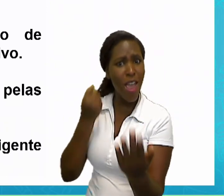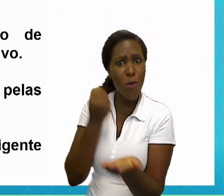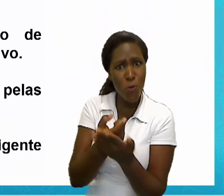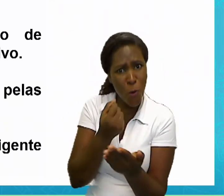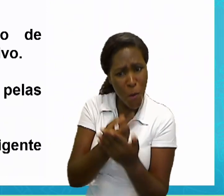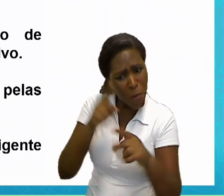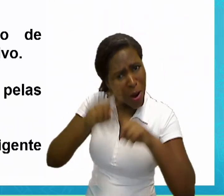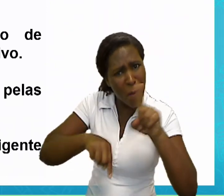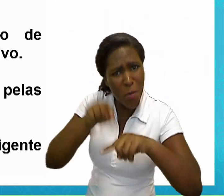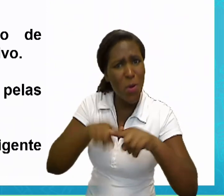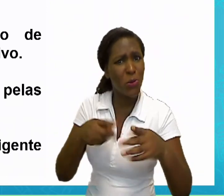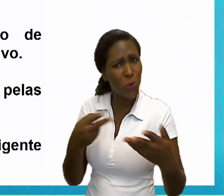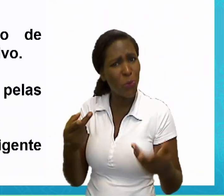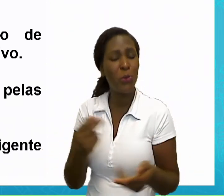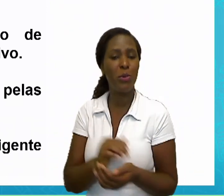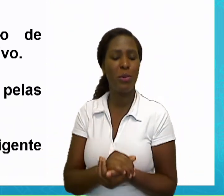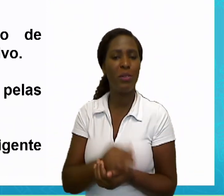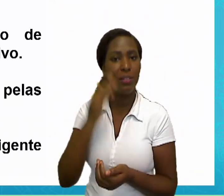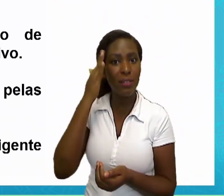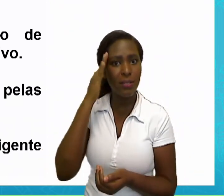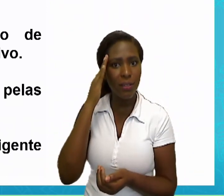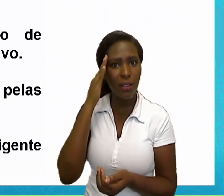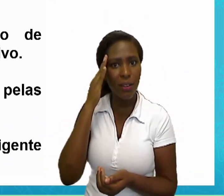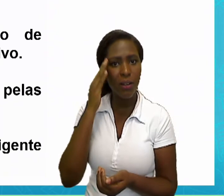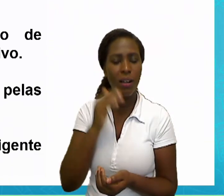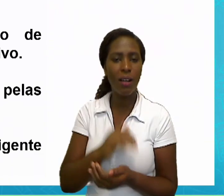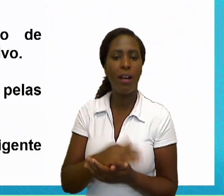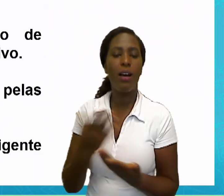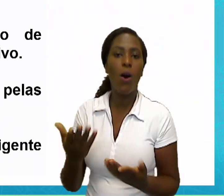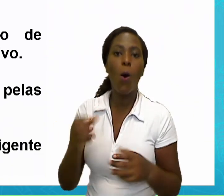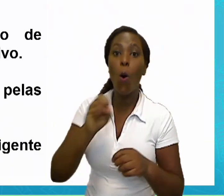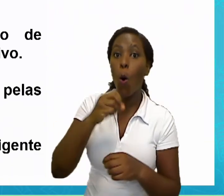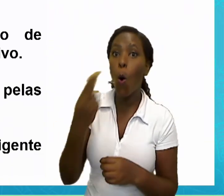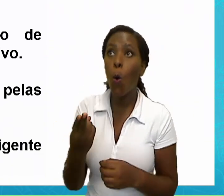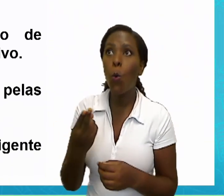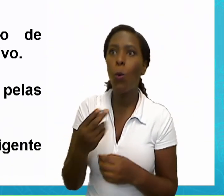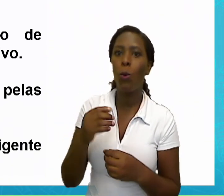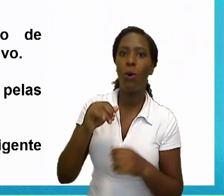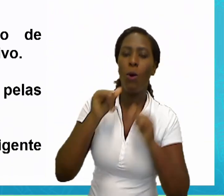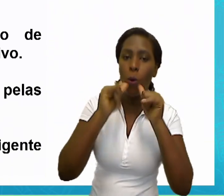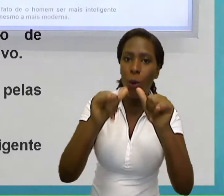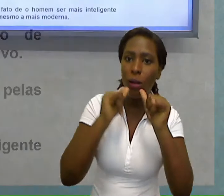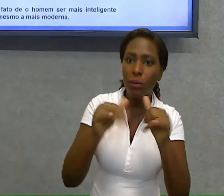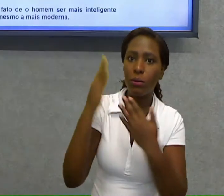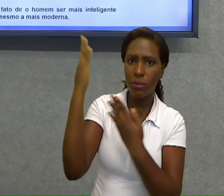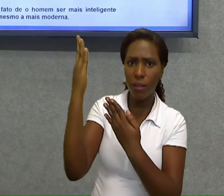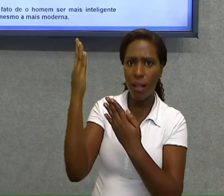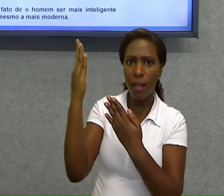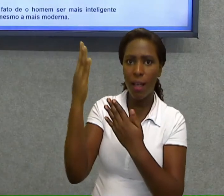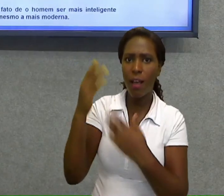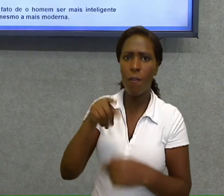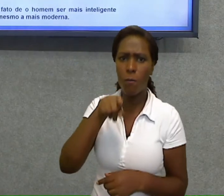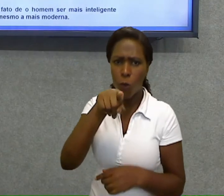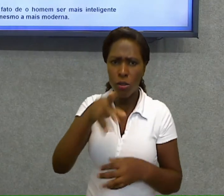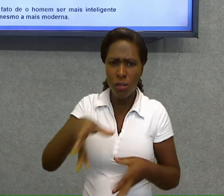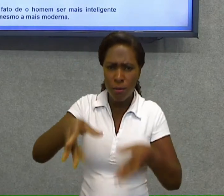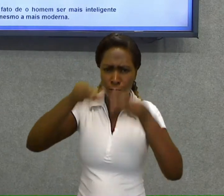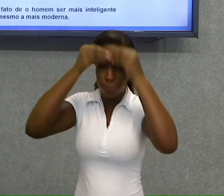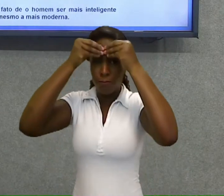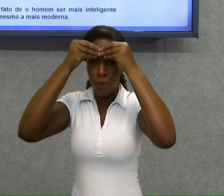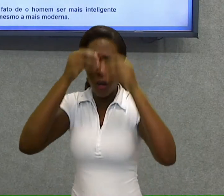você é capaz de memorizar mais do que um computador. É um argumento, não é mesmo? É uma forma de persuadir o